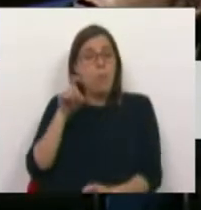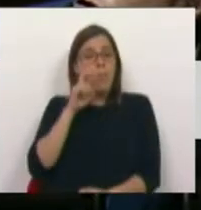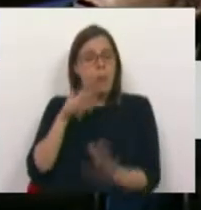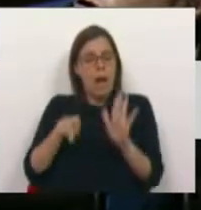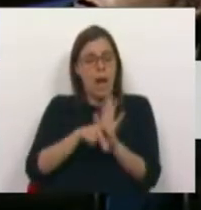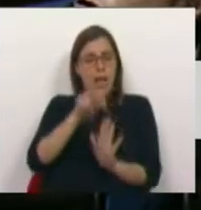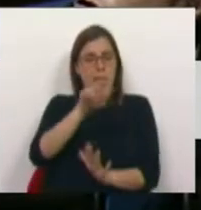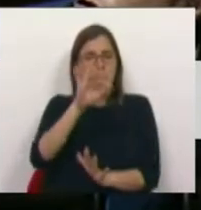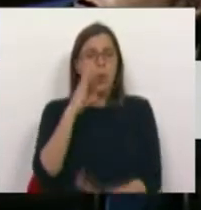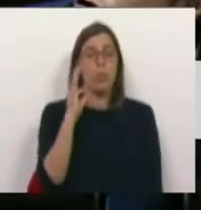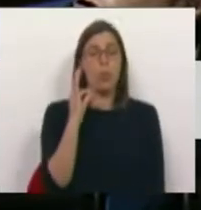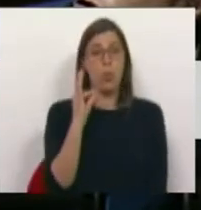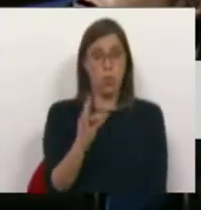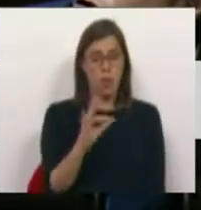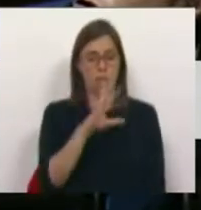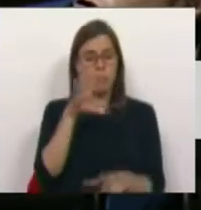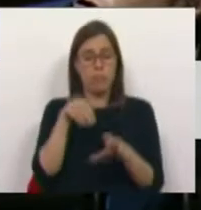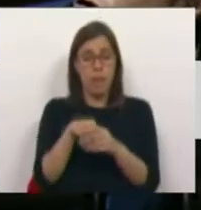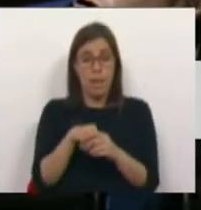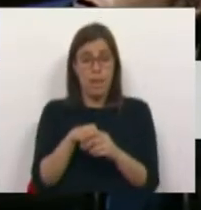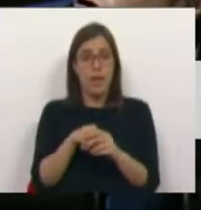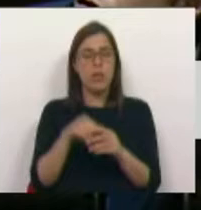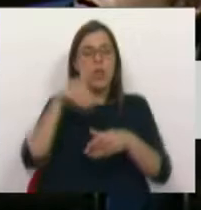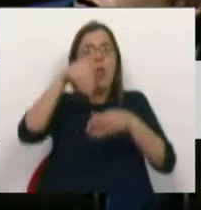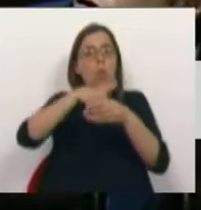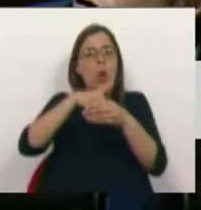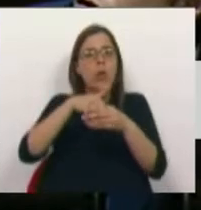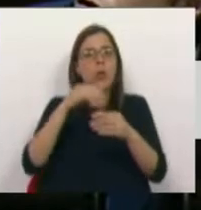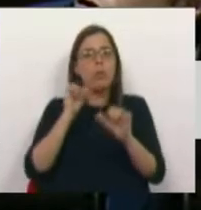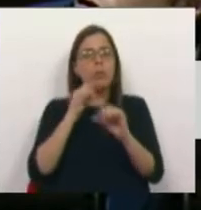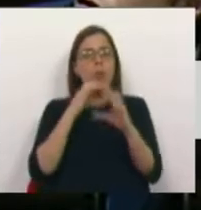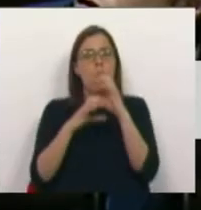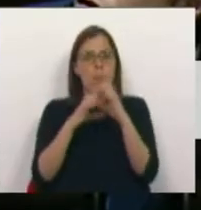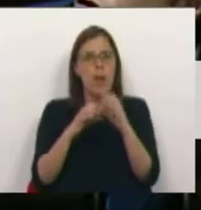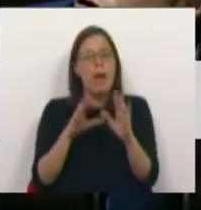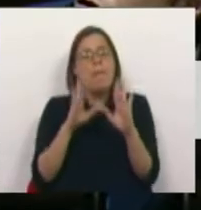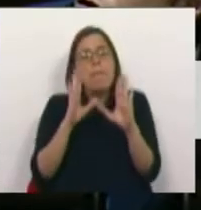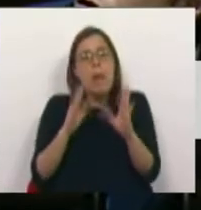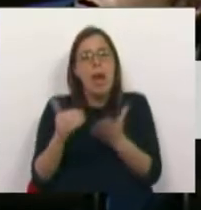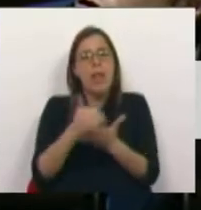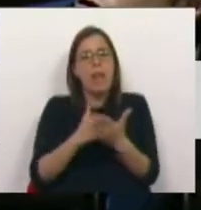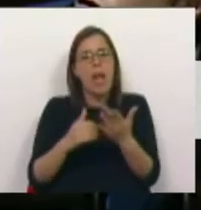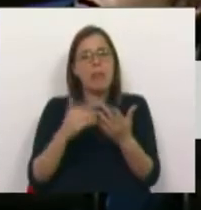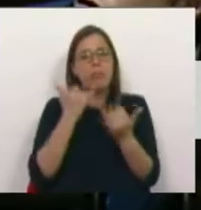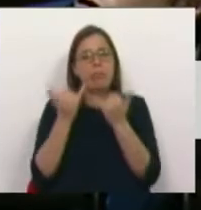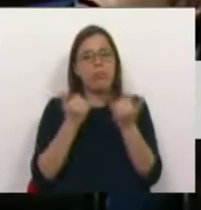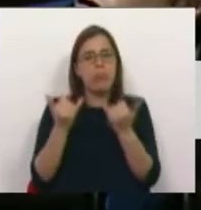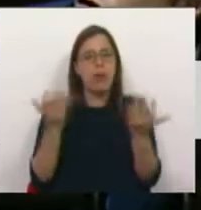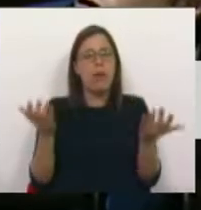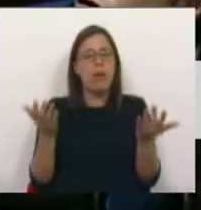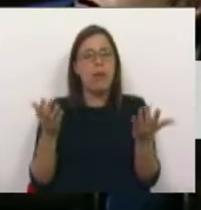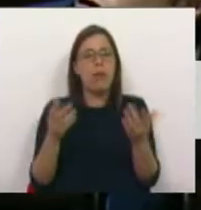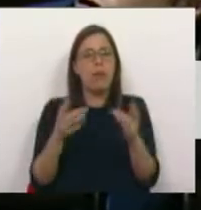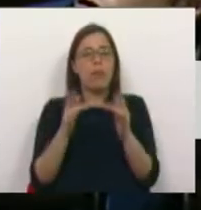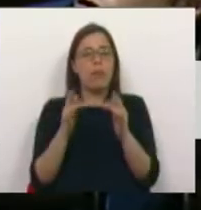do artigo 34, número 4, abrange não apenas o conteúdo das telecomunicações, mas também os dados de tráfego. Portanto, eu creio que